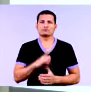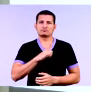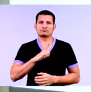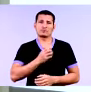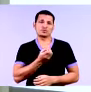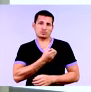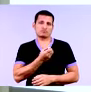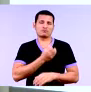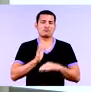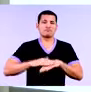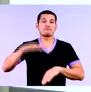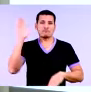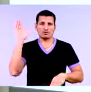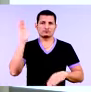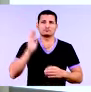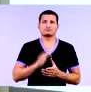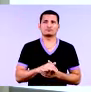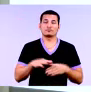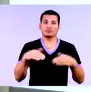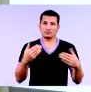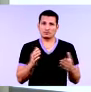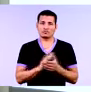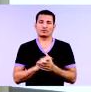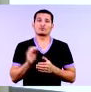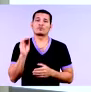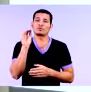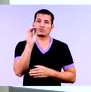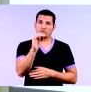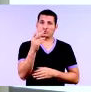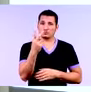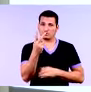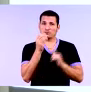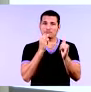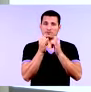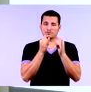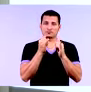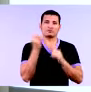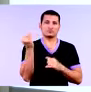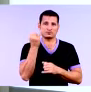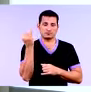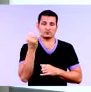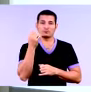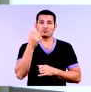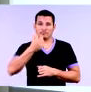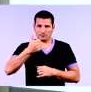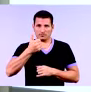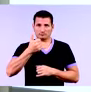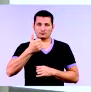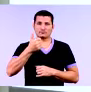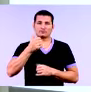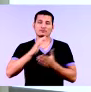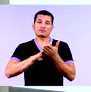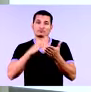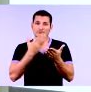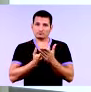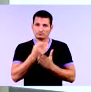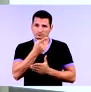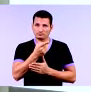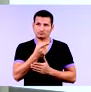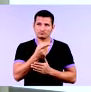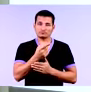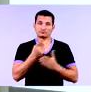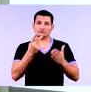maior. Então, eu coloquei duas informações importantes. Uma, ela é interpretada. A interpretação ocorre